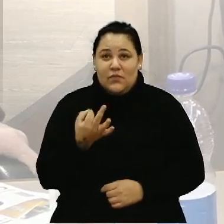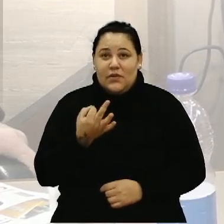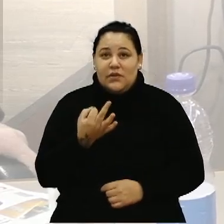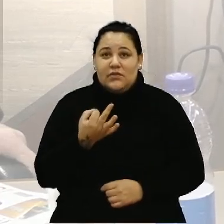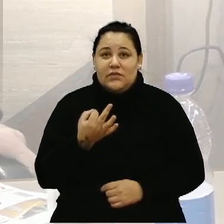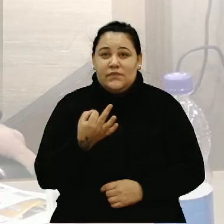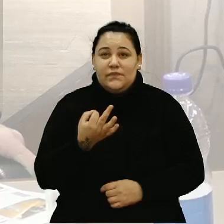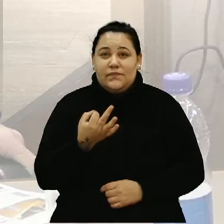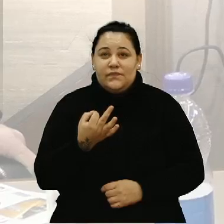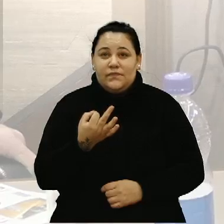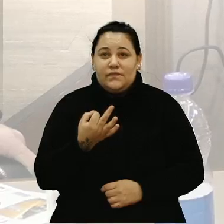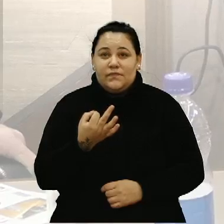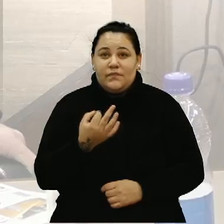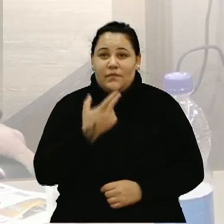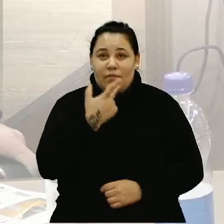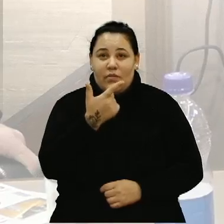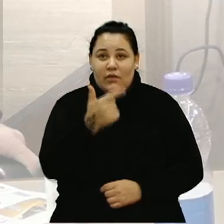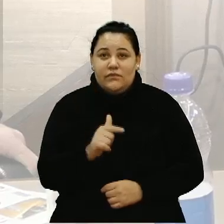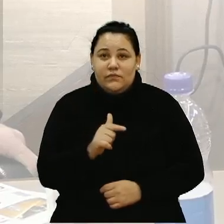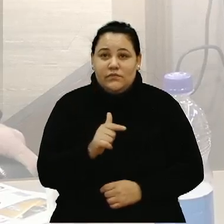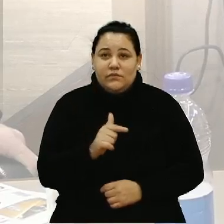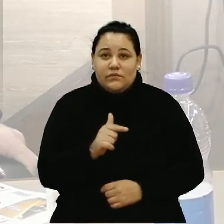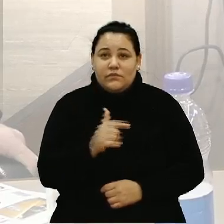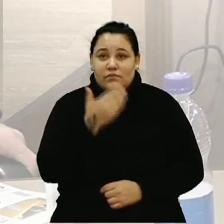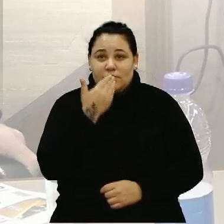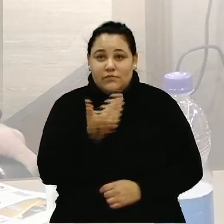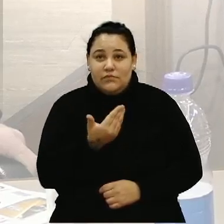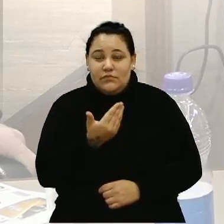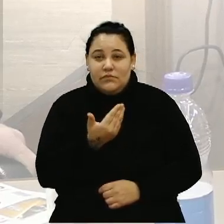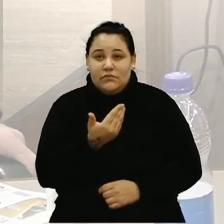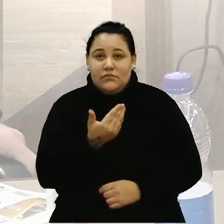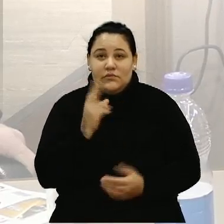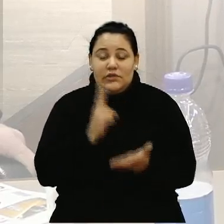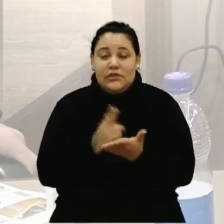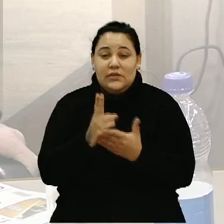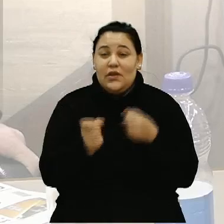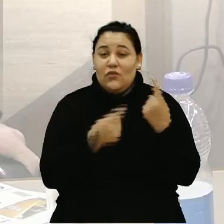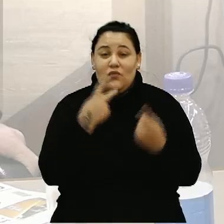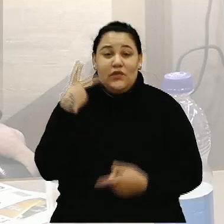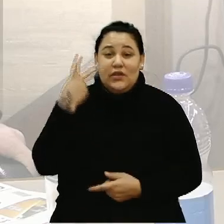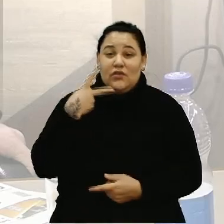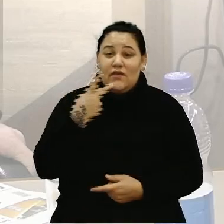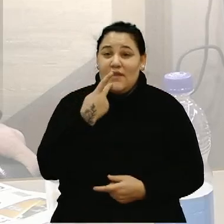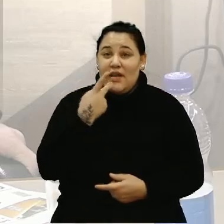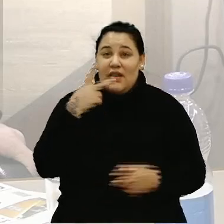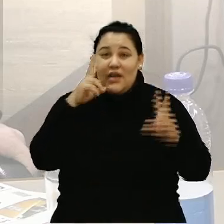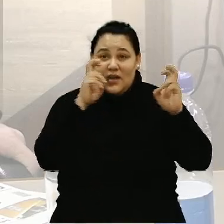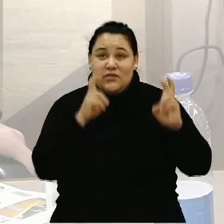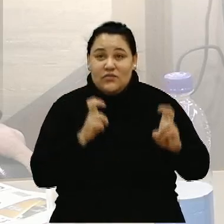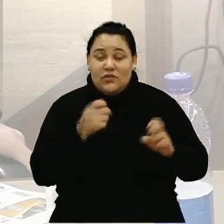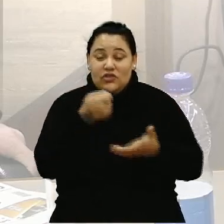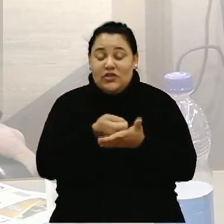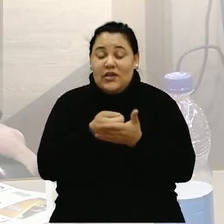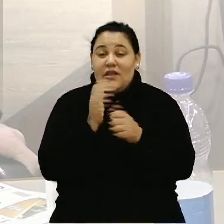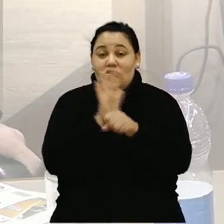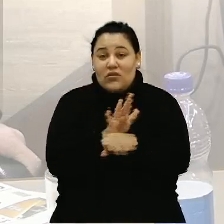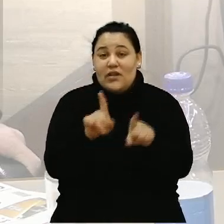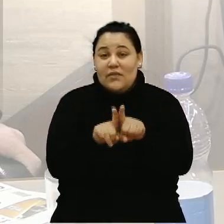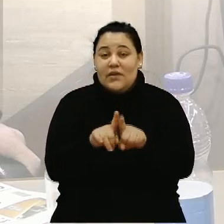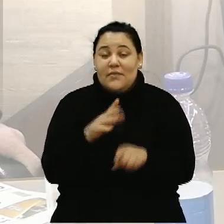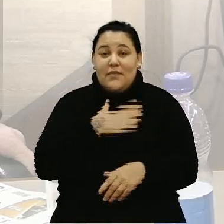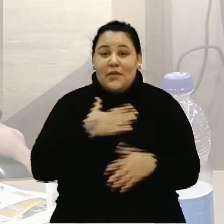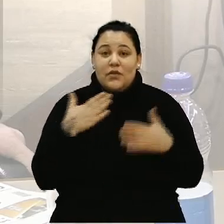para reforçar essa reivindicação, né. Sempre que algum vereador traz algum assunto, a gente procura auxiliar. E para minha